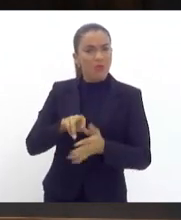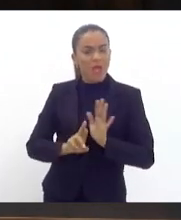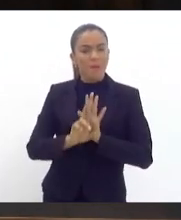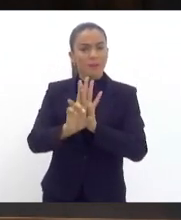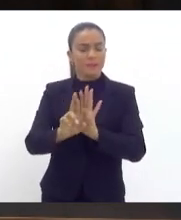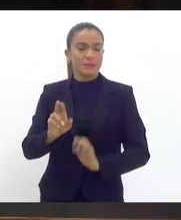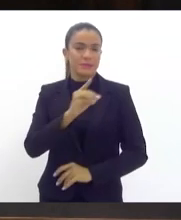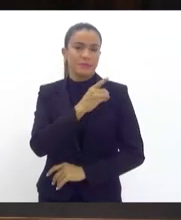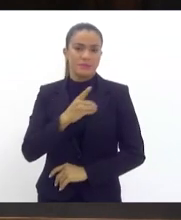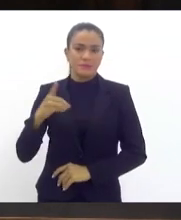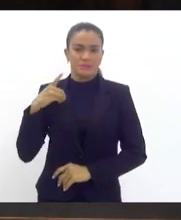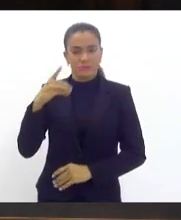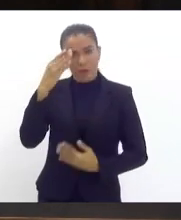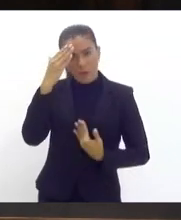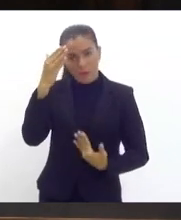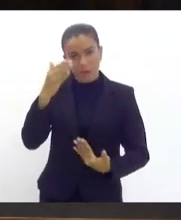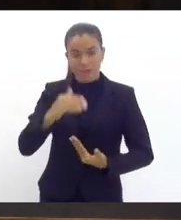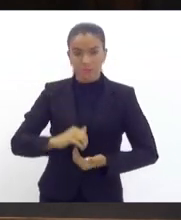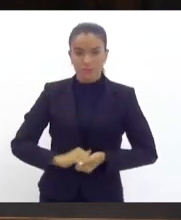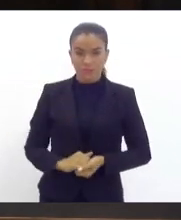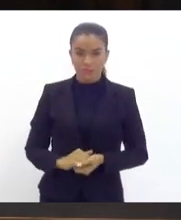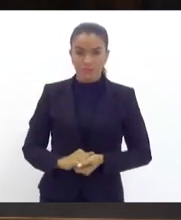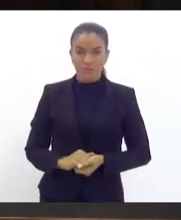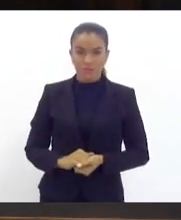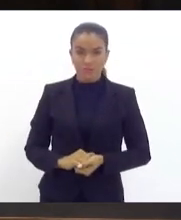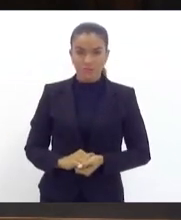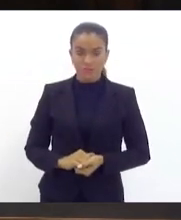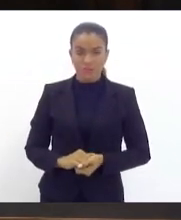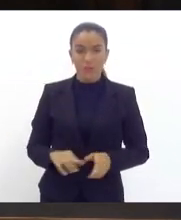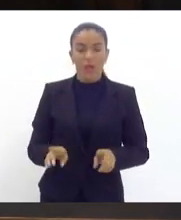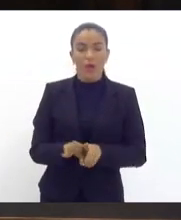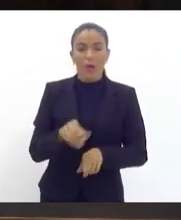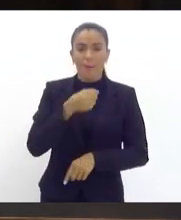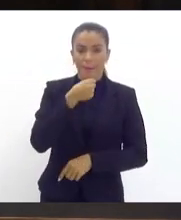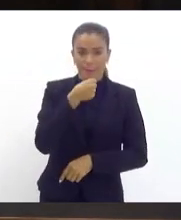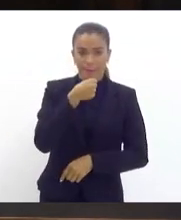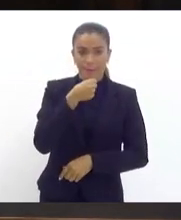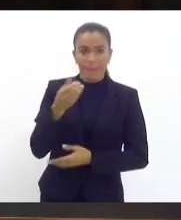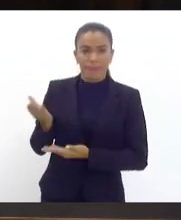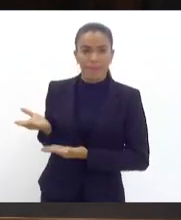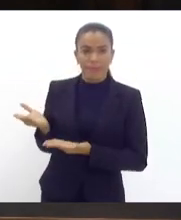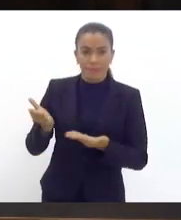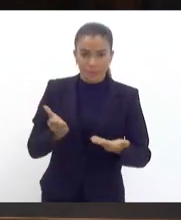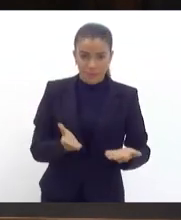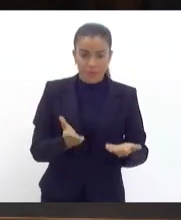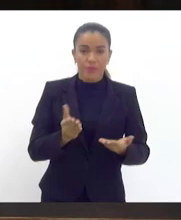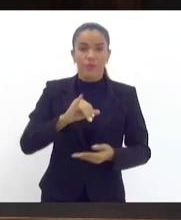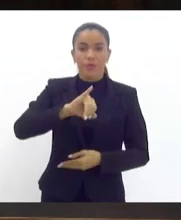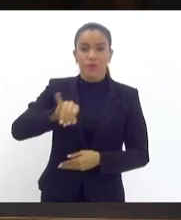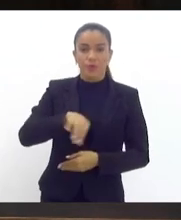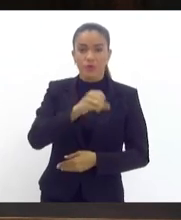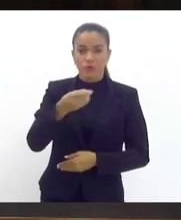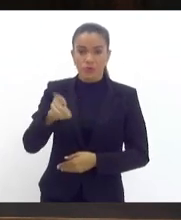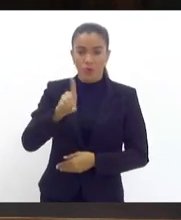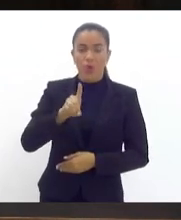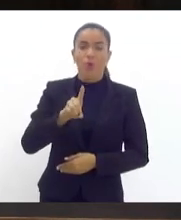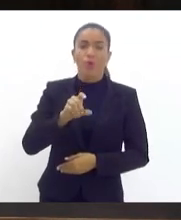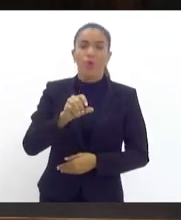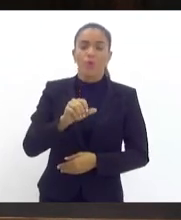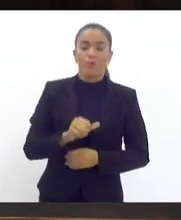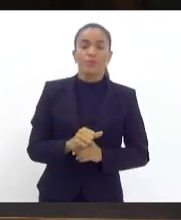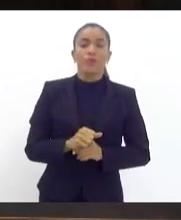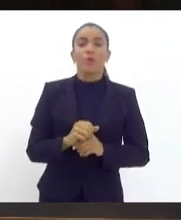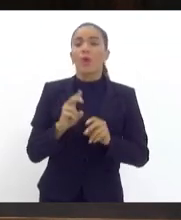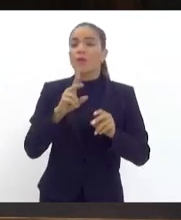muito obrigado mesmo tá muito obrigado passa a palavra então ao Senhor João Alberto Brito vice-presidente do